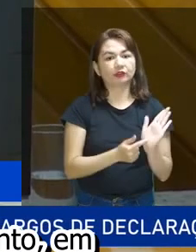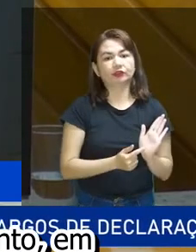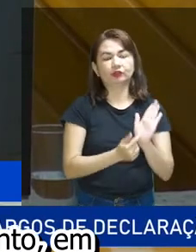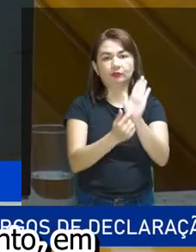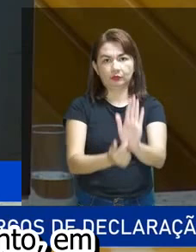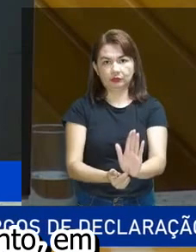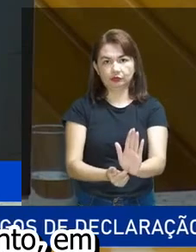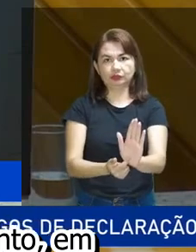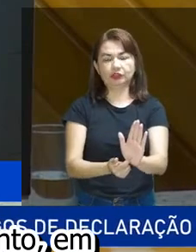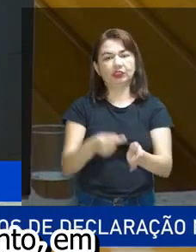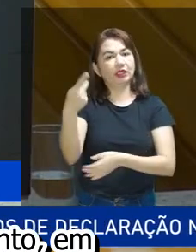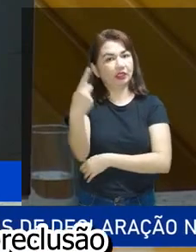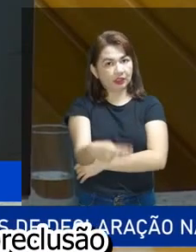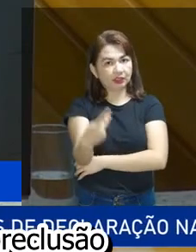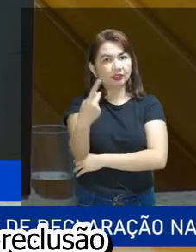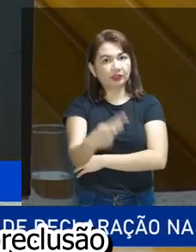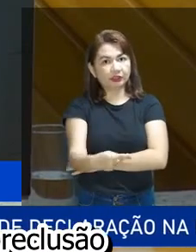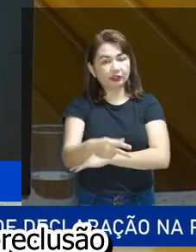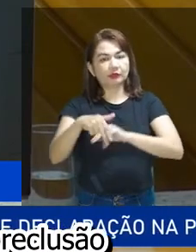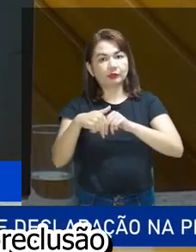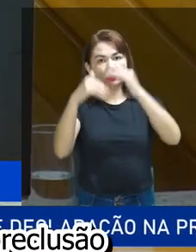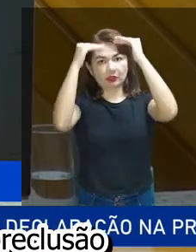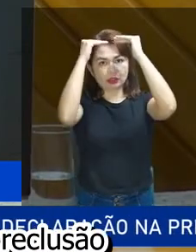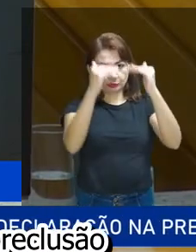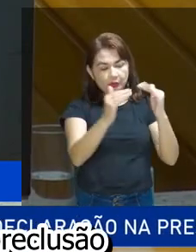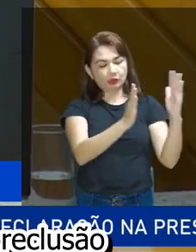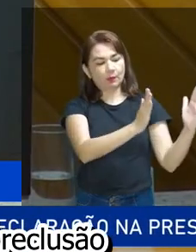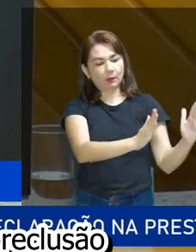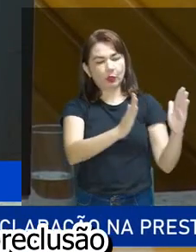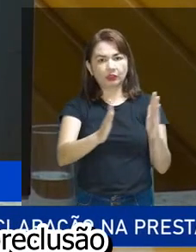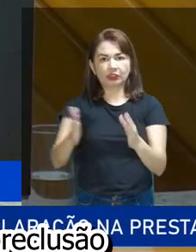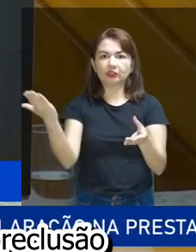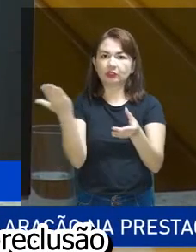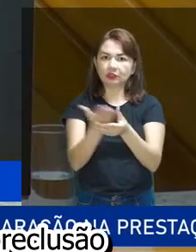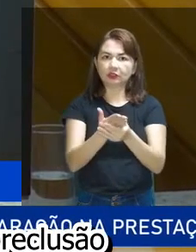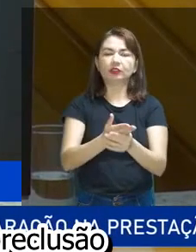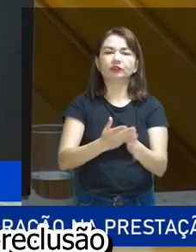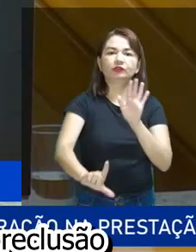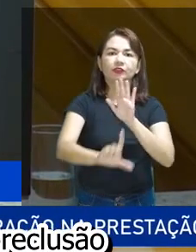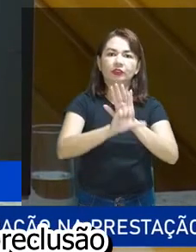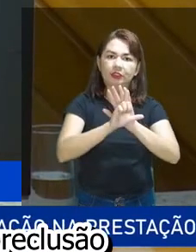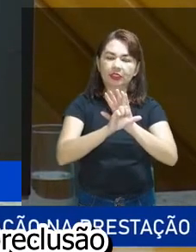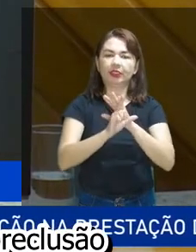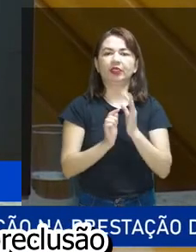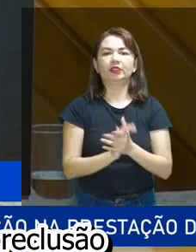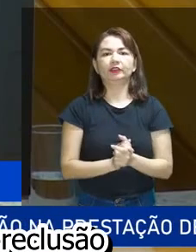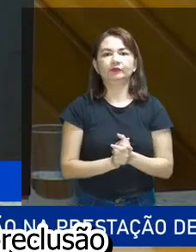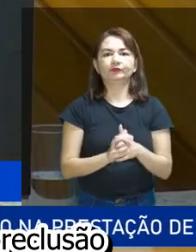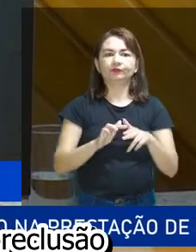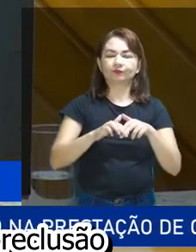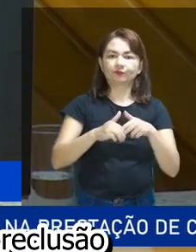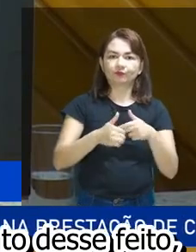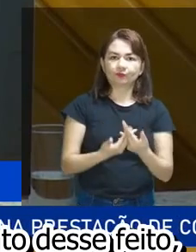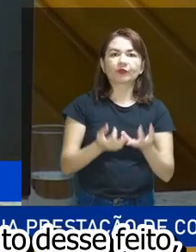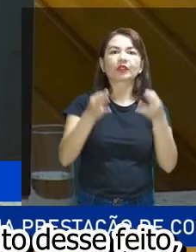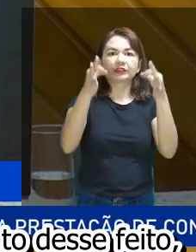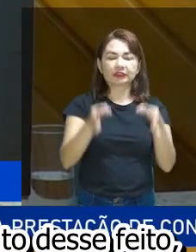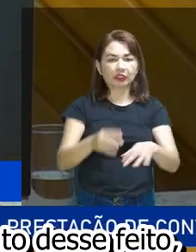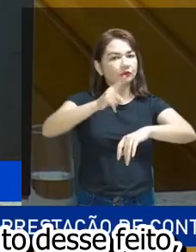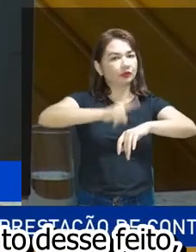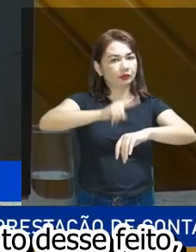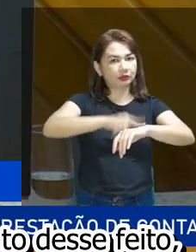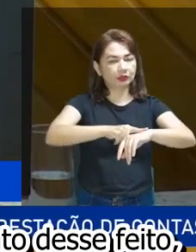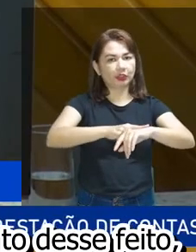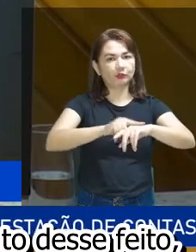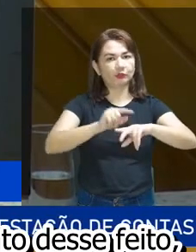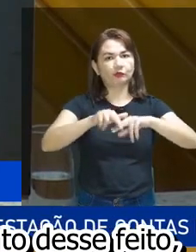juízo. Portanto, em respeito ao devido processo legal, ao Instituto da Preclusão e, sobretudo,